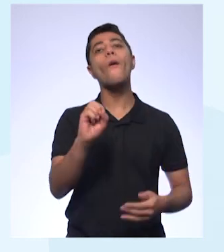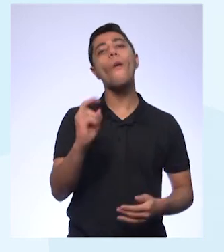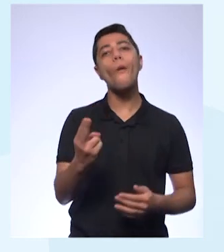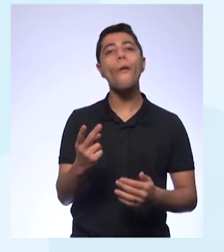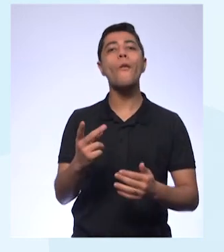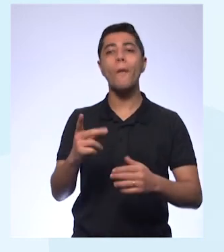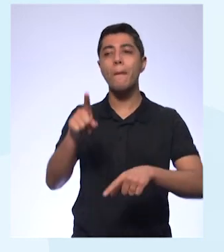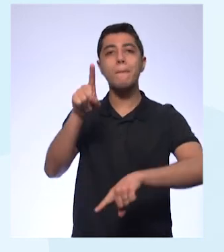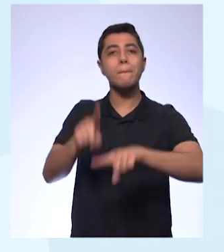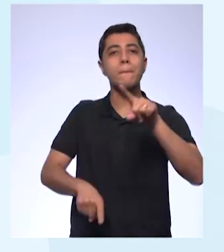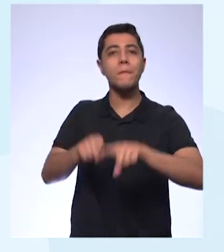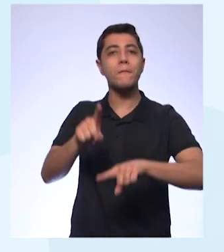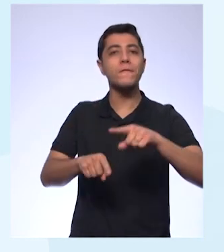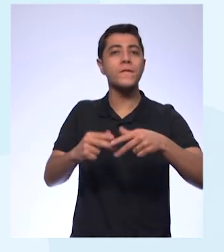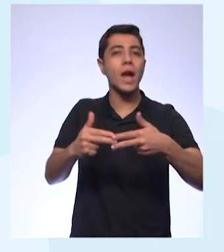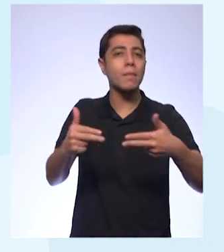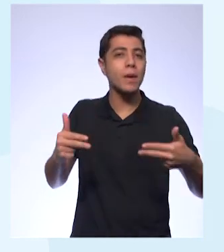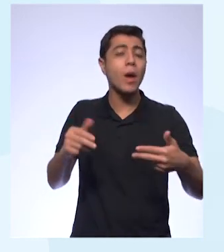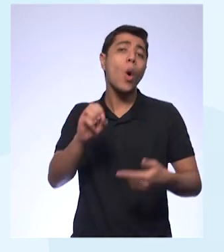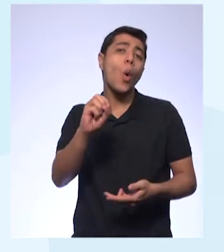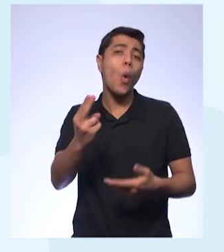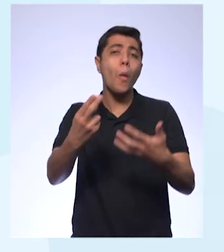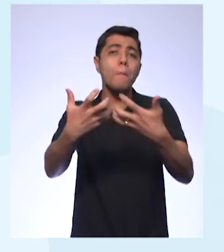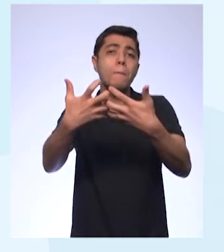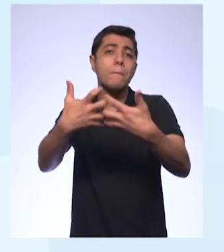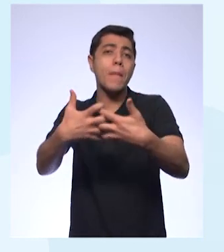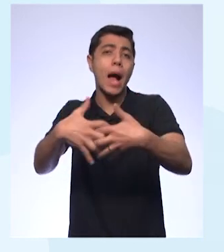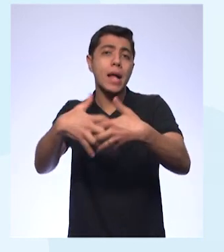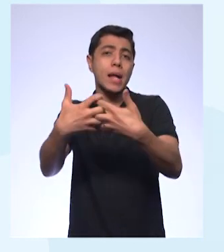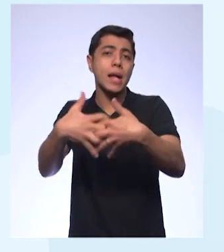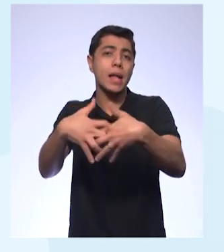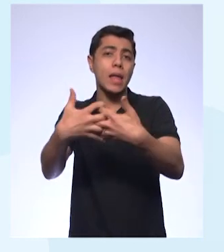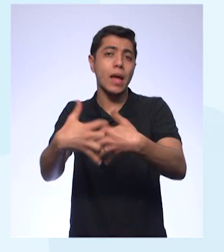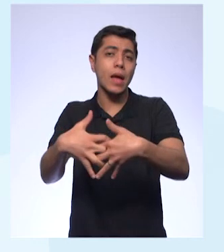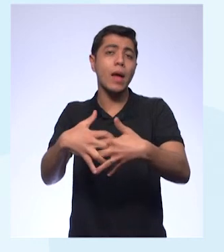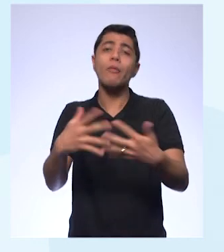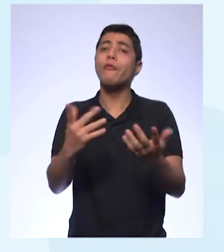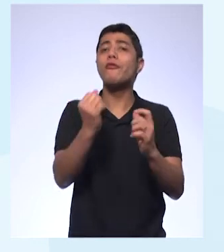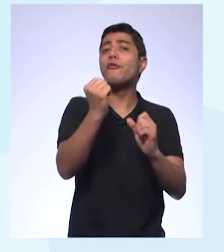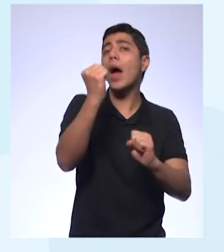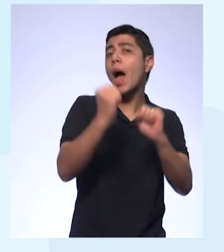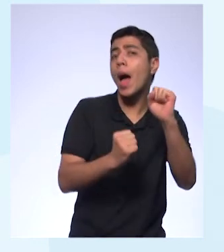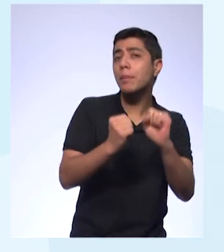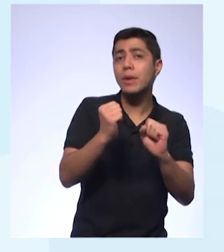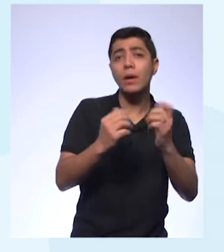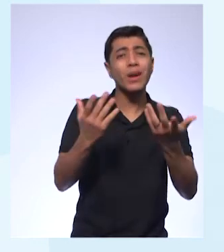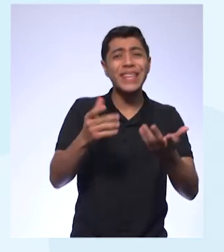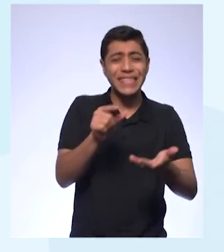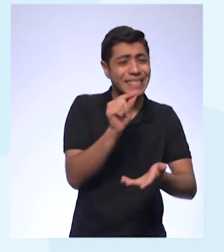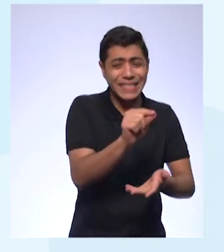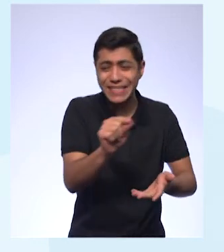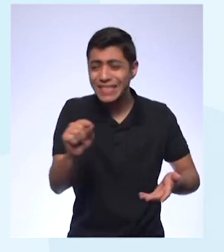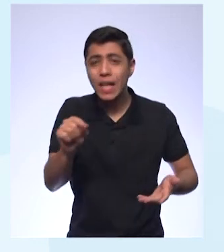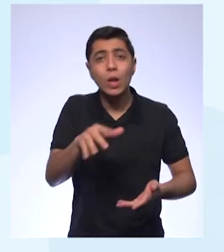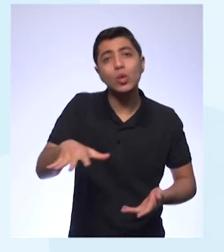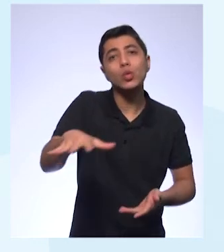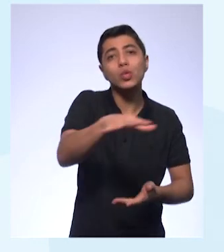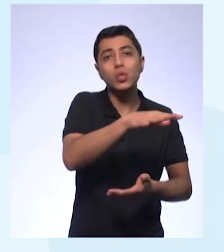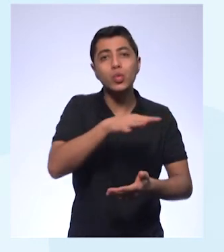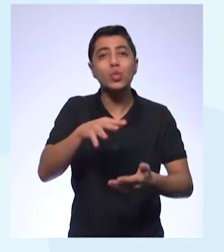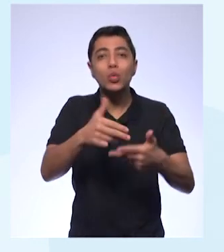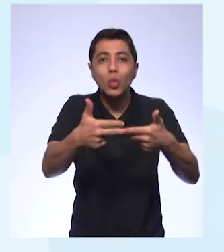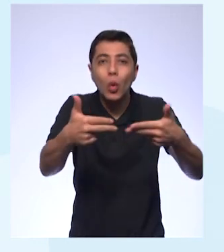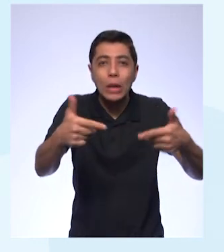máquinas, matéria-prima, as fábricas como um todo, tudo isso é meio de produção, ou seja, é aquilo, os